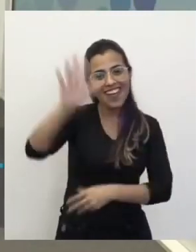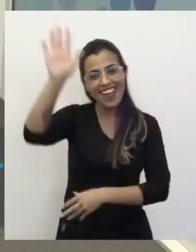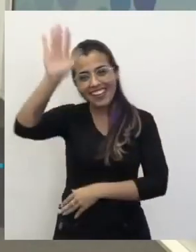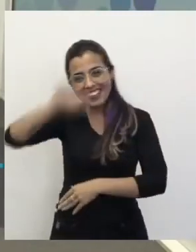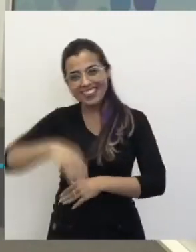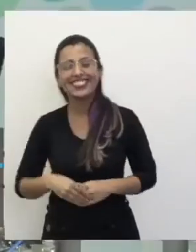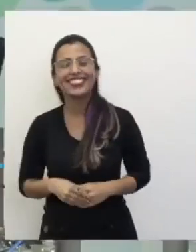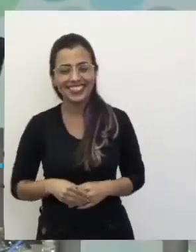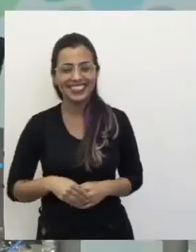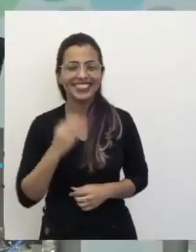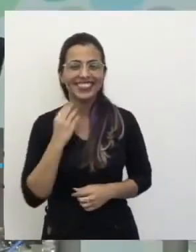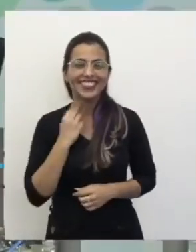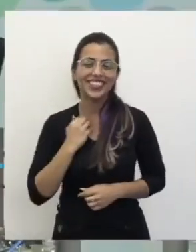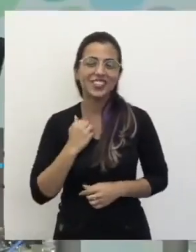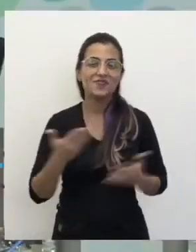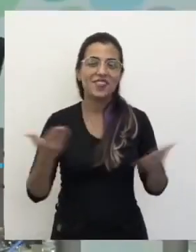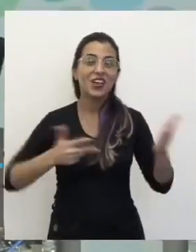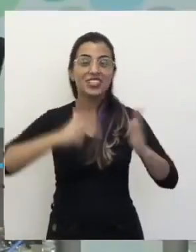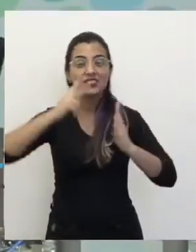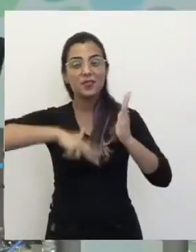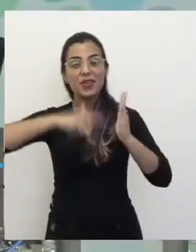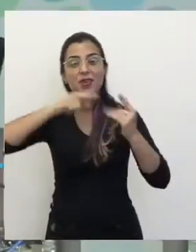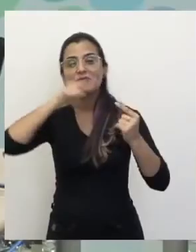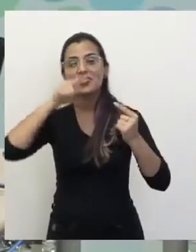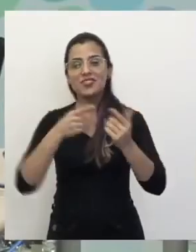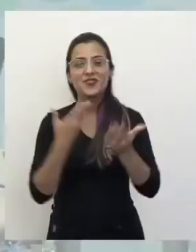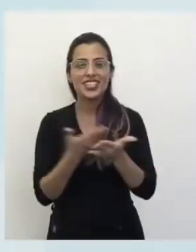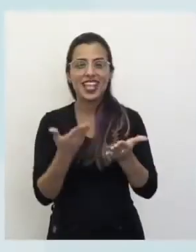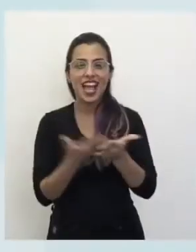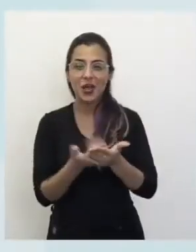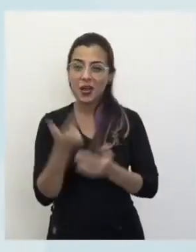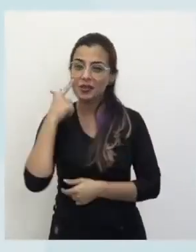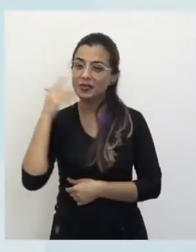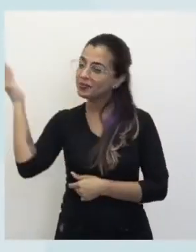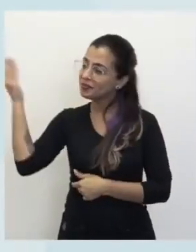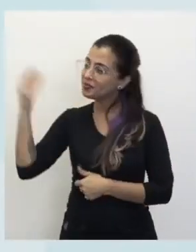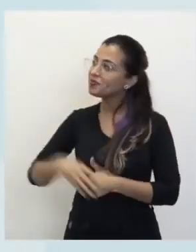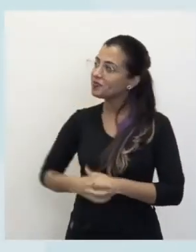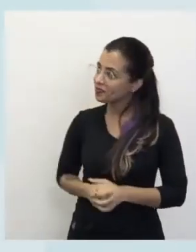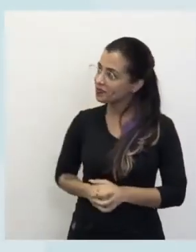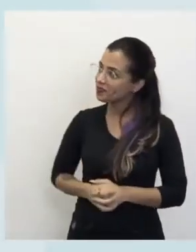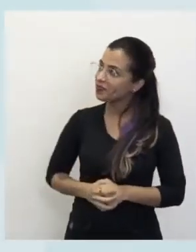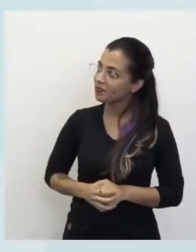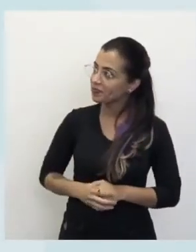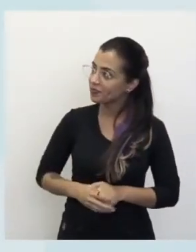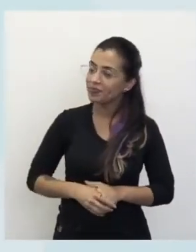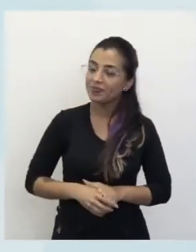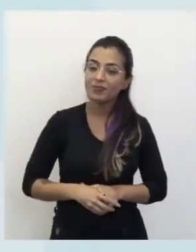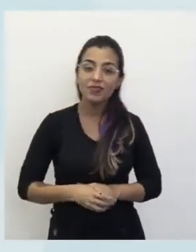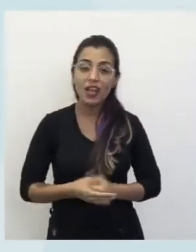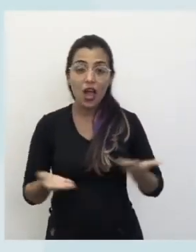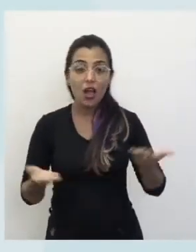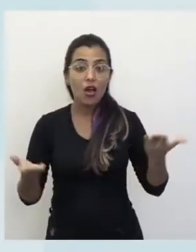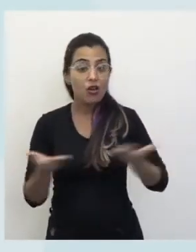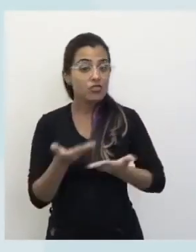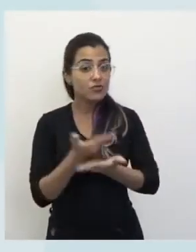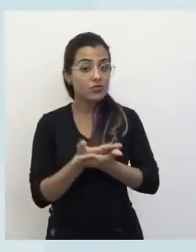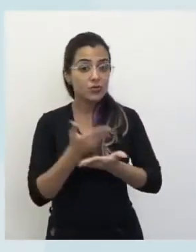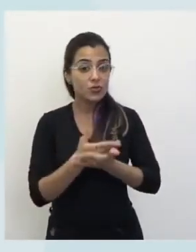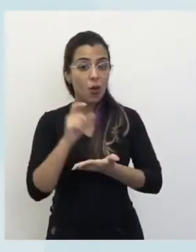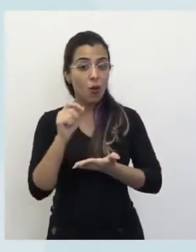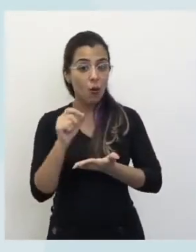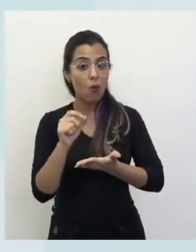legal. Gente, vamos ler os objetivos da aula? Bora aí na tela, enquanto vocês estão saudando o Mauro. Vamos ver, hoje a gente vai estudar a função